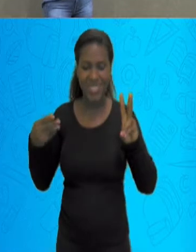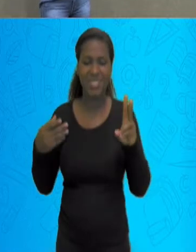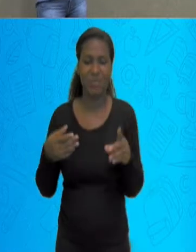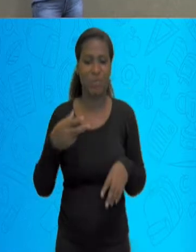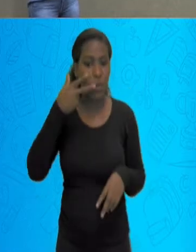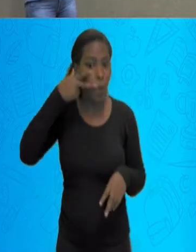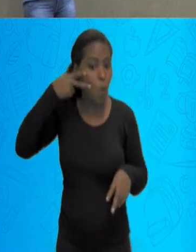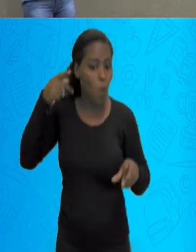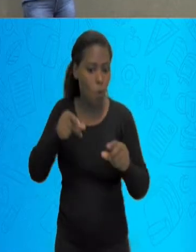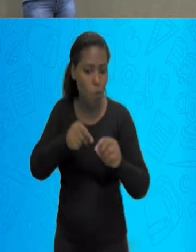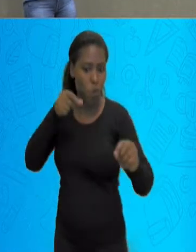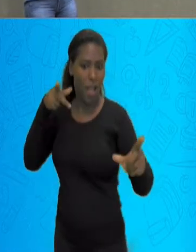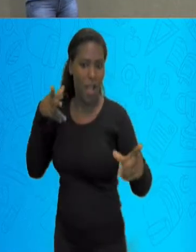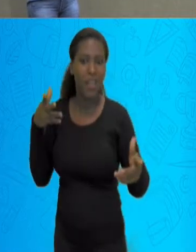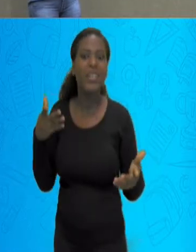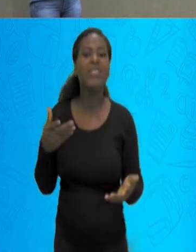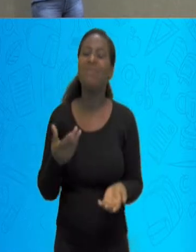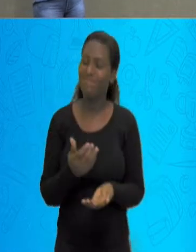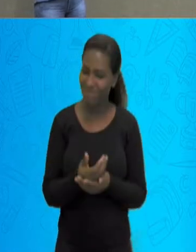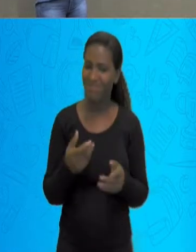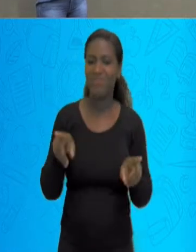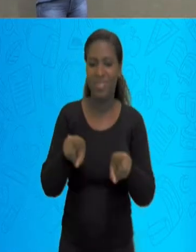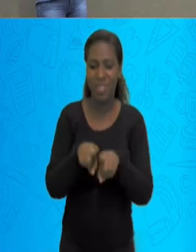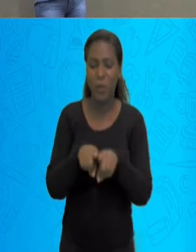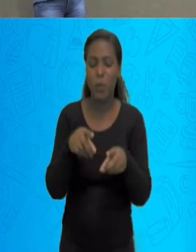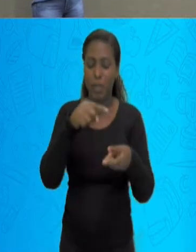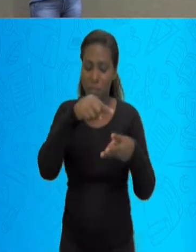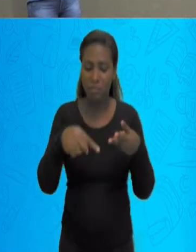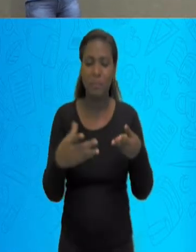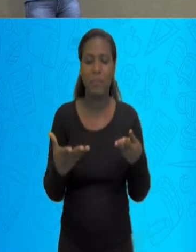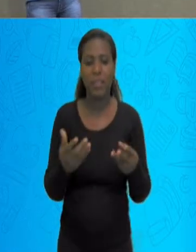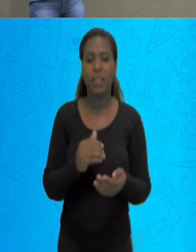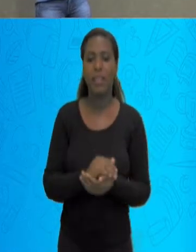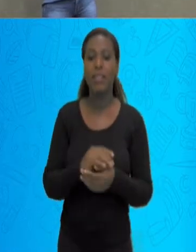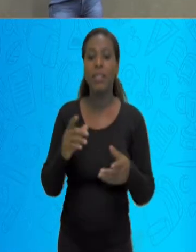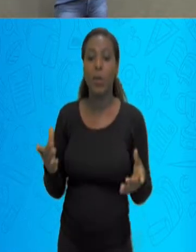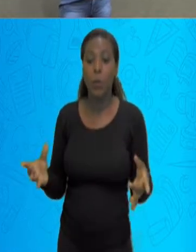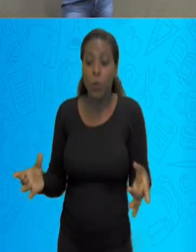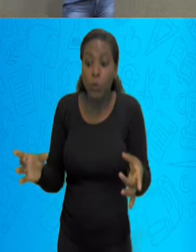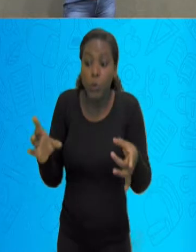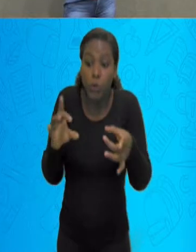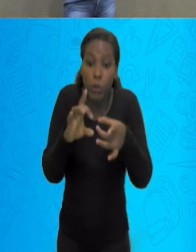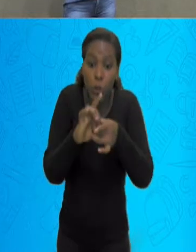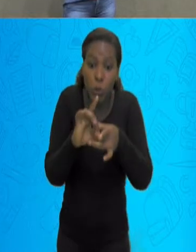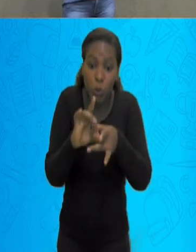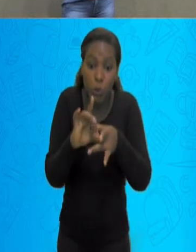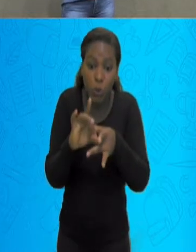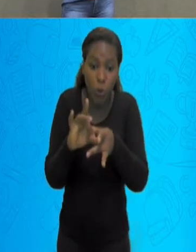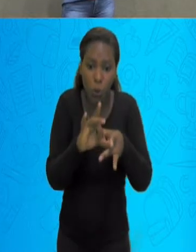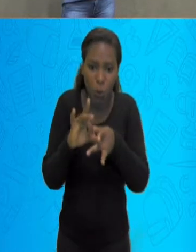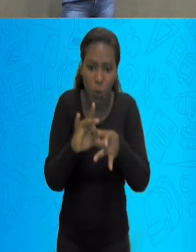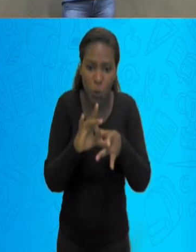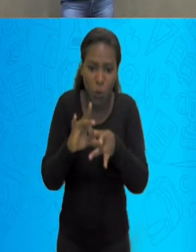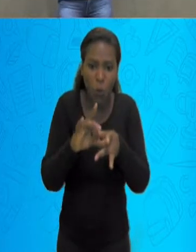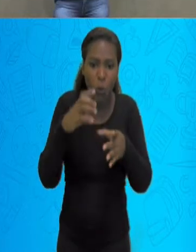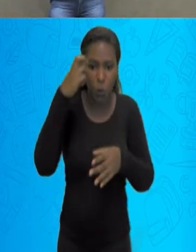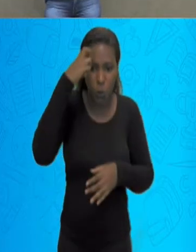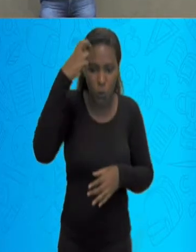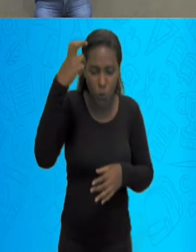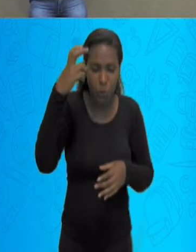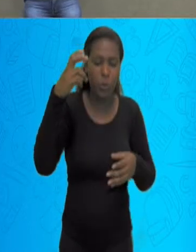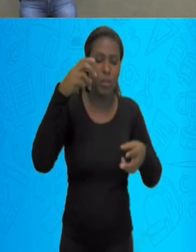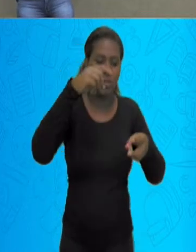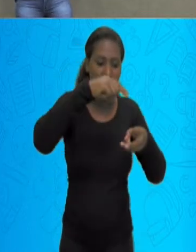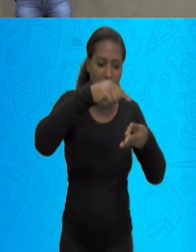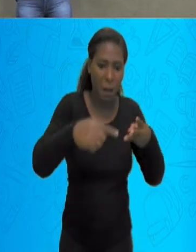assim, houve uma fusão de elementos de diferentes culturas. Olha aí, o Brasil é muito grande, muito